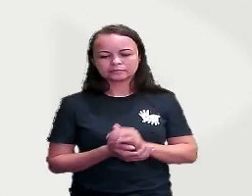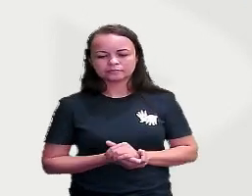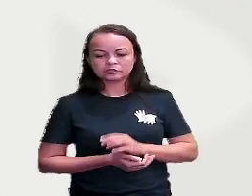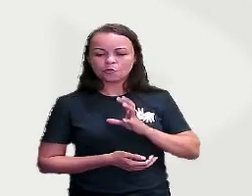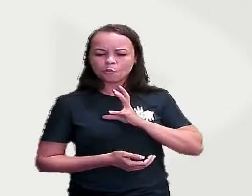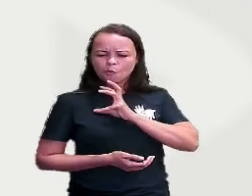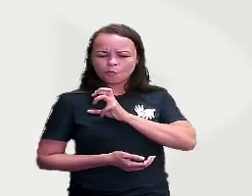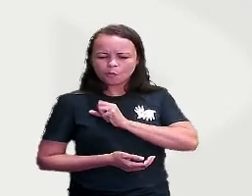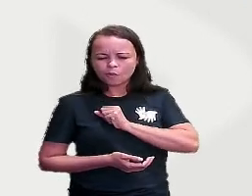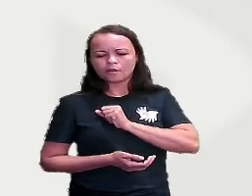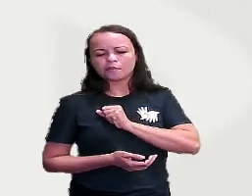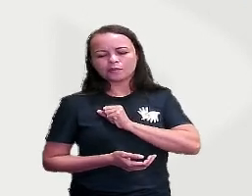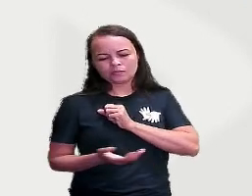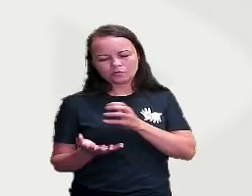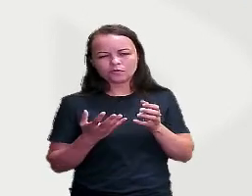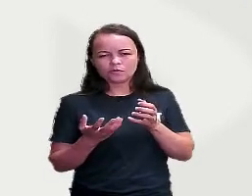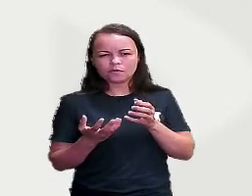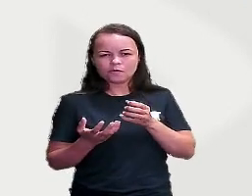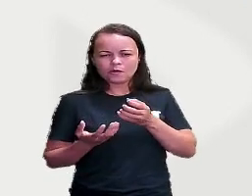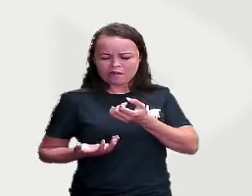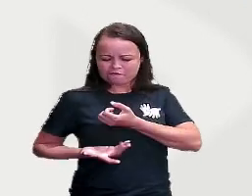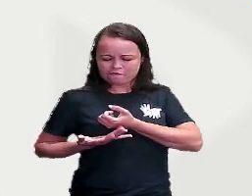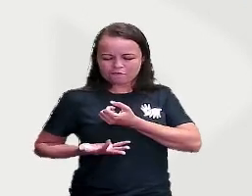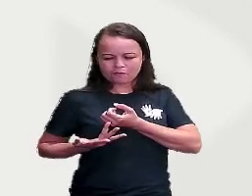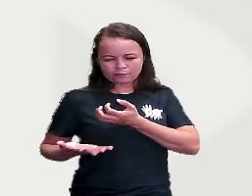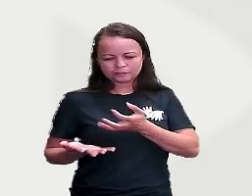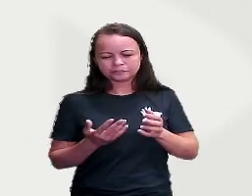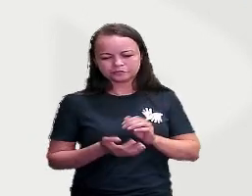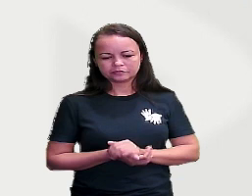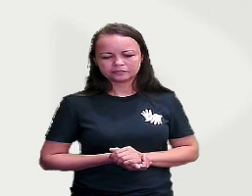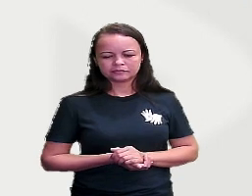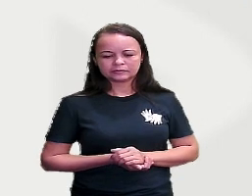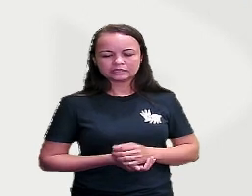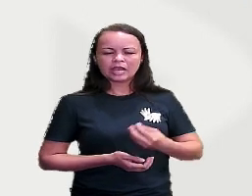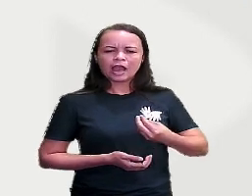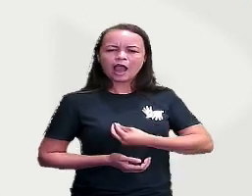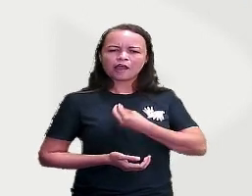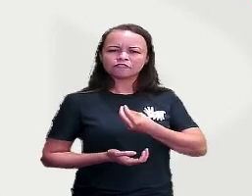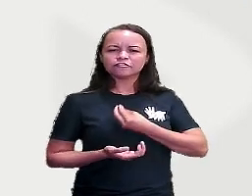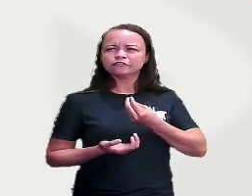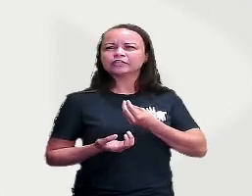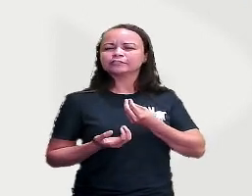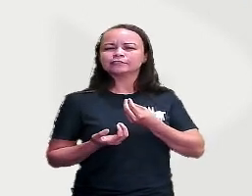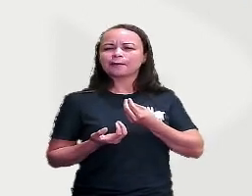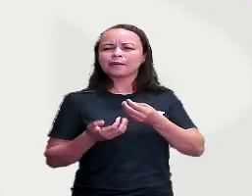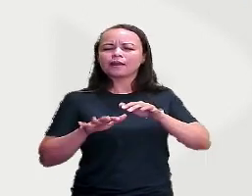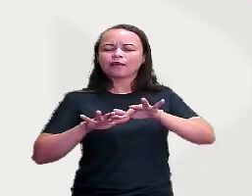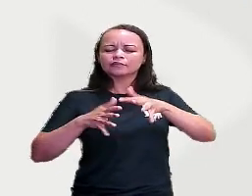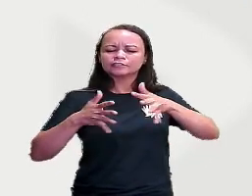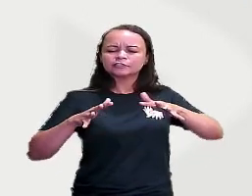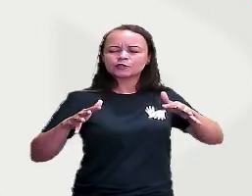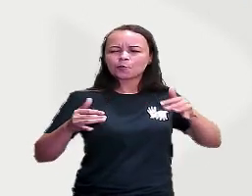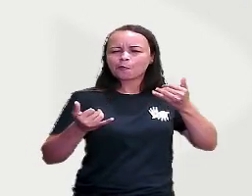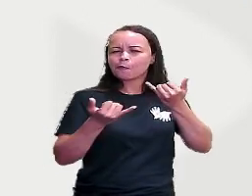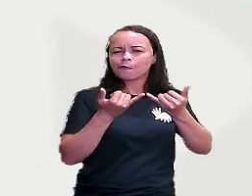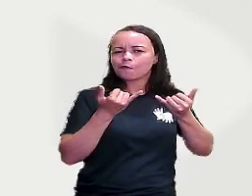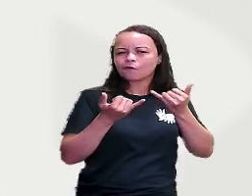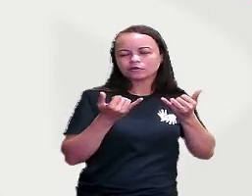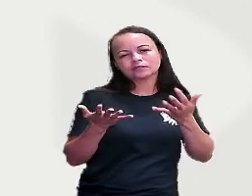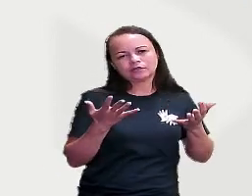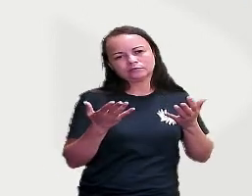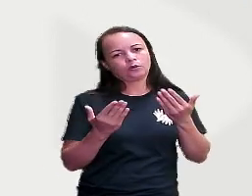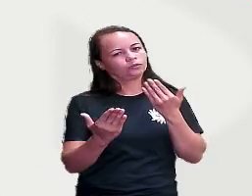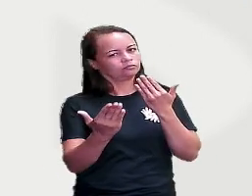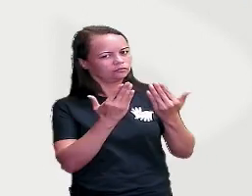ondas como o mar, aí da canção de Lulu Santos. Então, quando eu uso esse termo como, eu estou